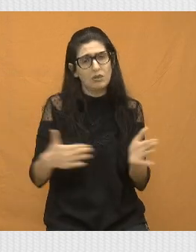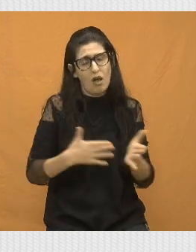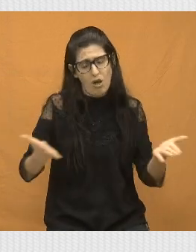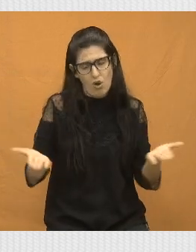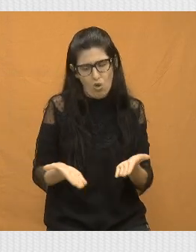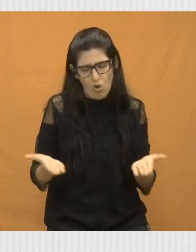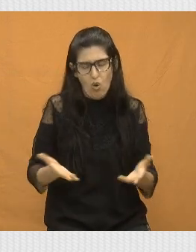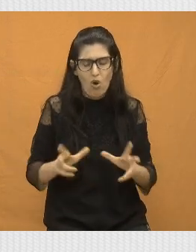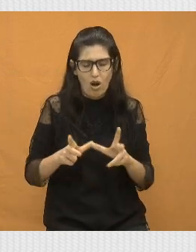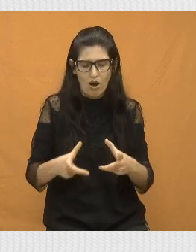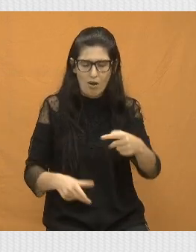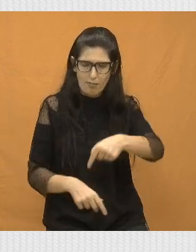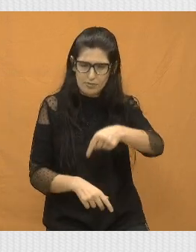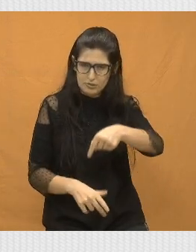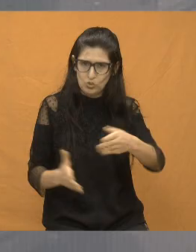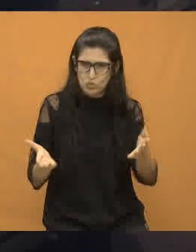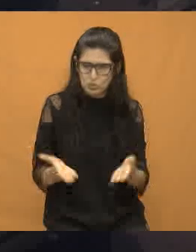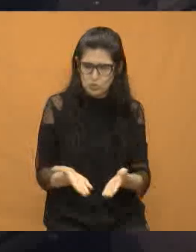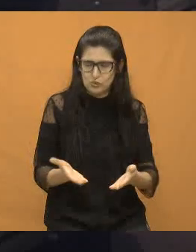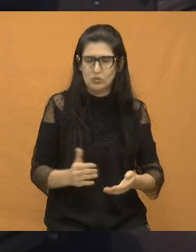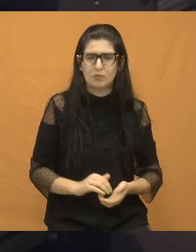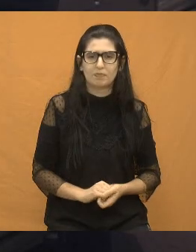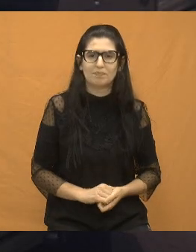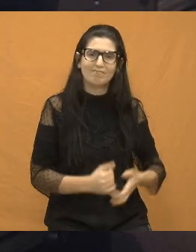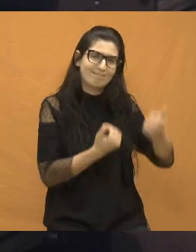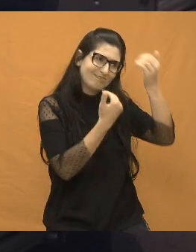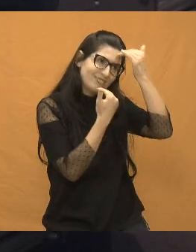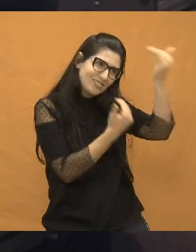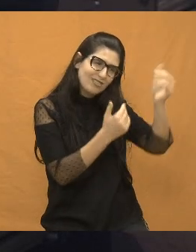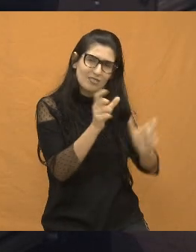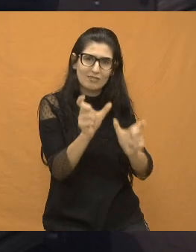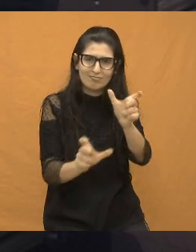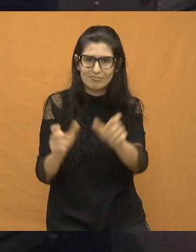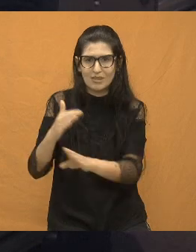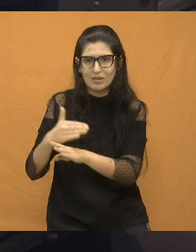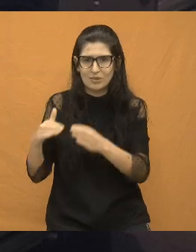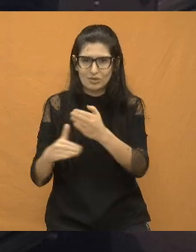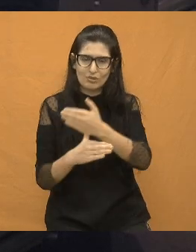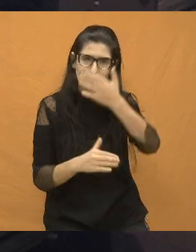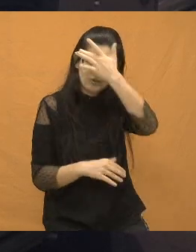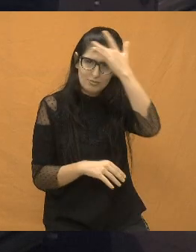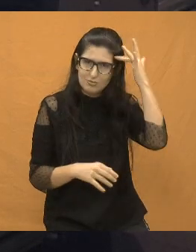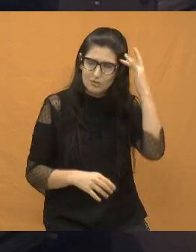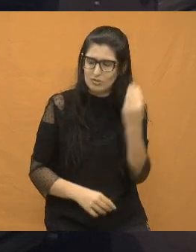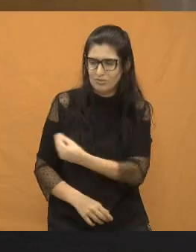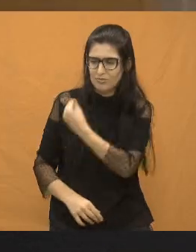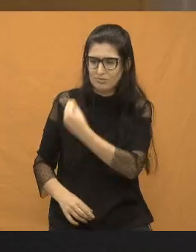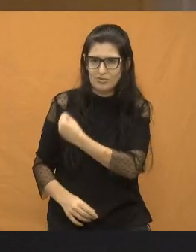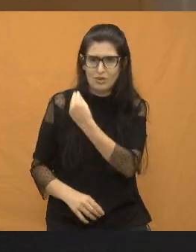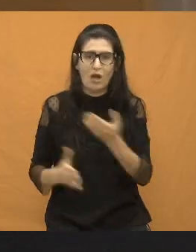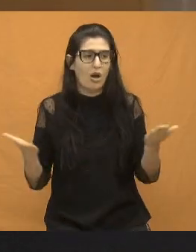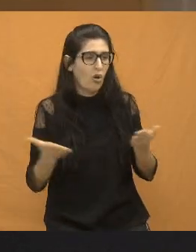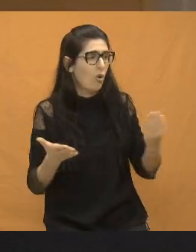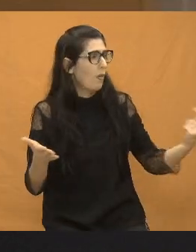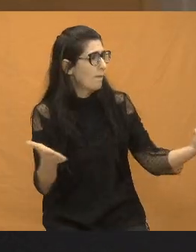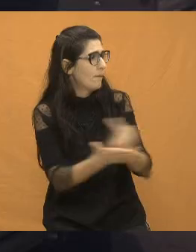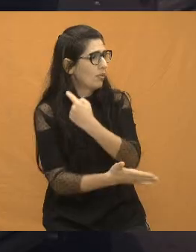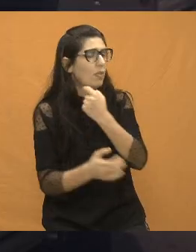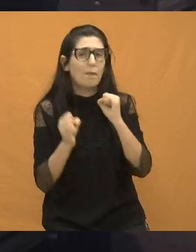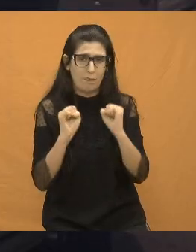nessa Câmara de hoje. Agradeço a todos pela presença e estou aberto às